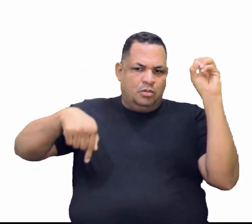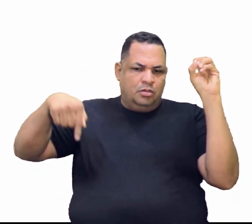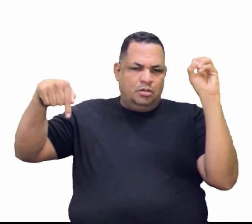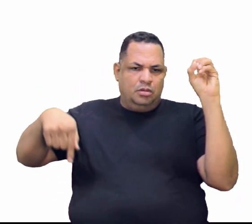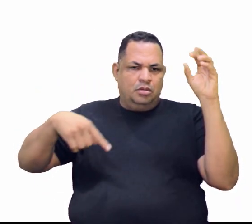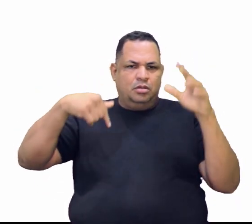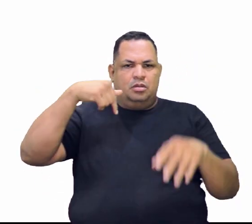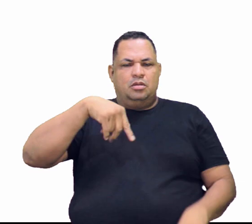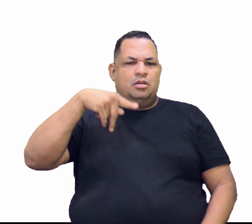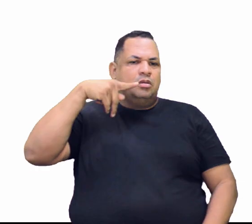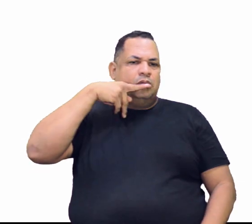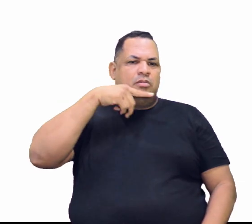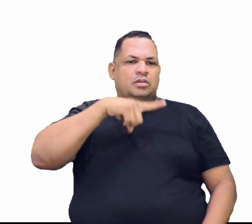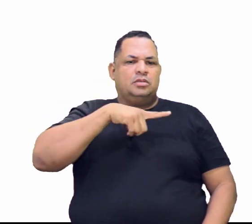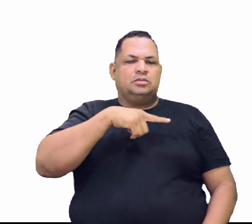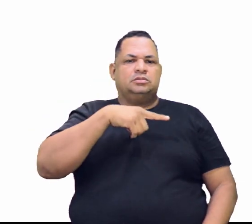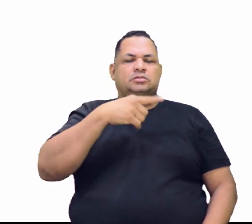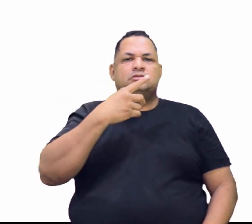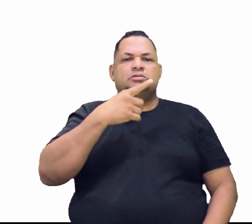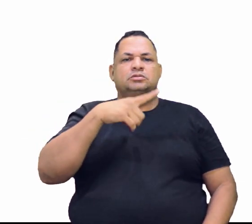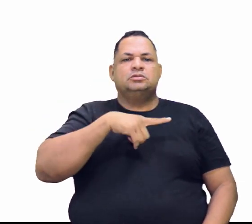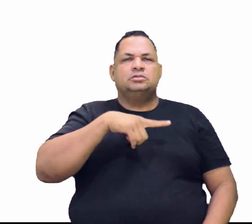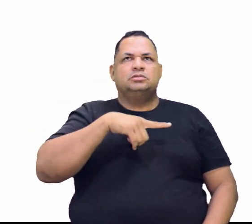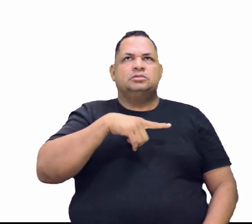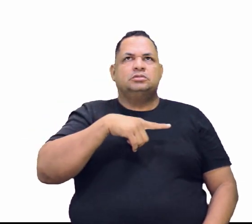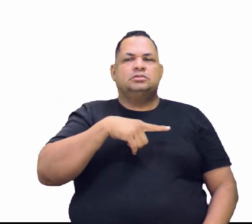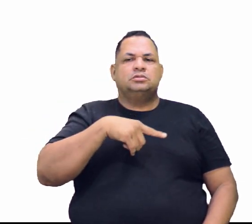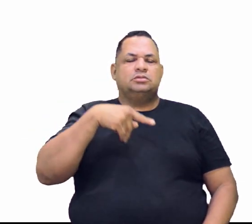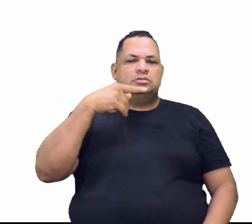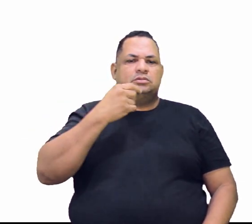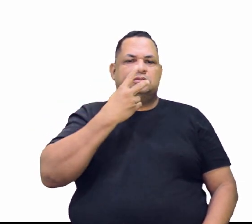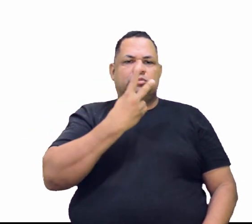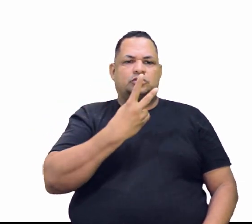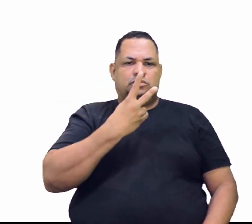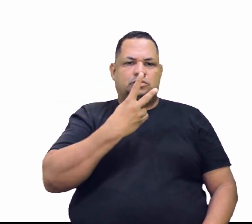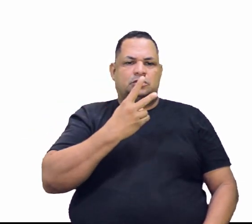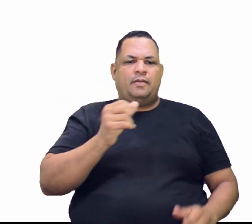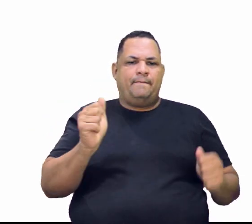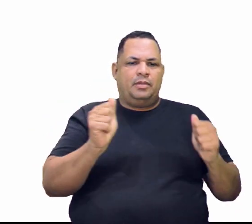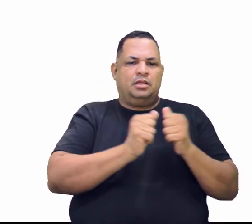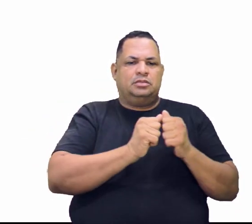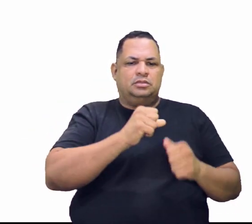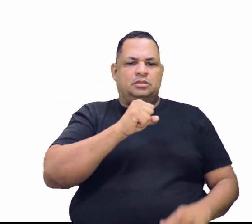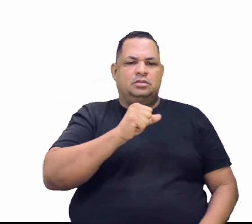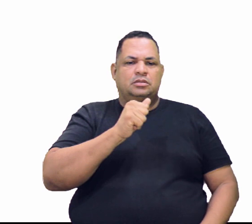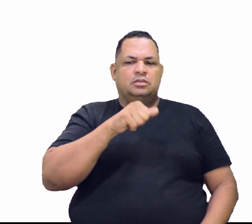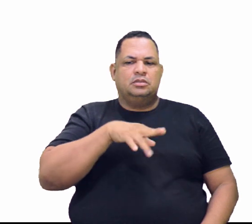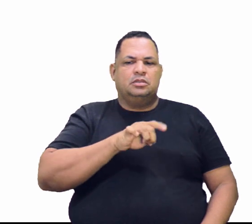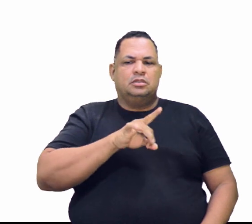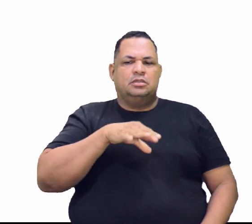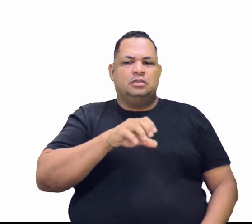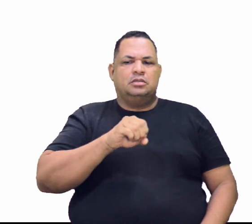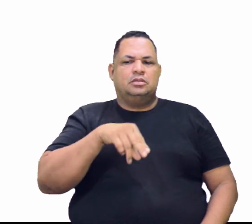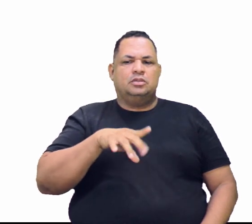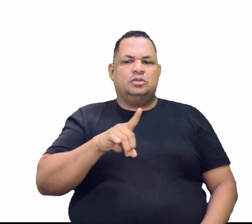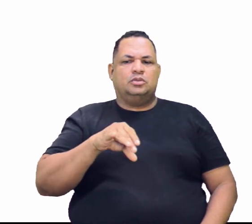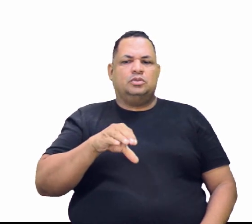Roosevelt. Aqui é o Roosevelt. Aqui é o Rondon. E eles estão, ó,